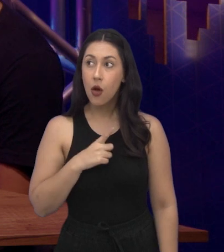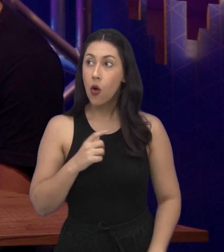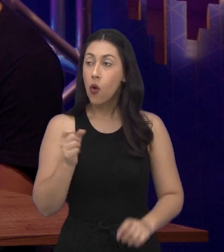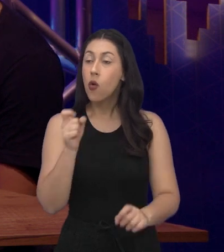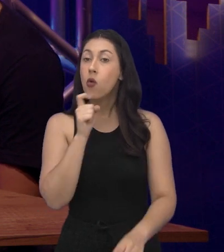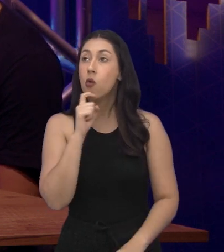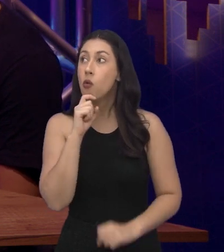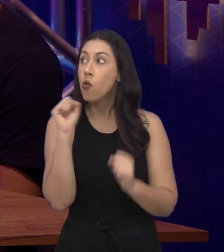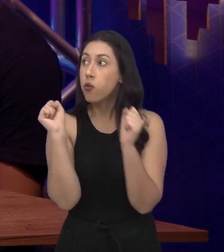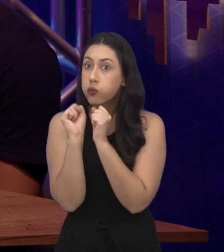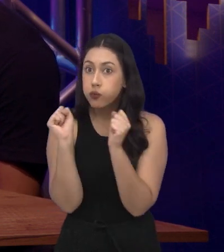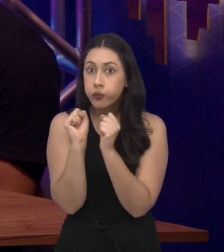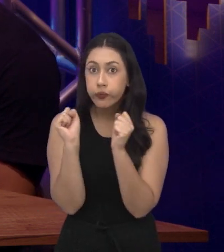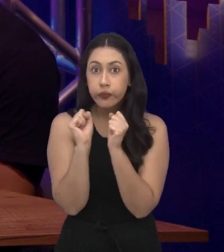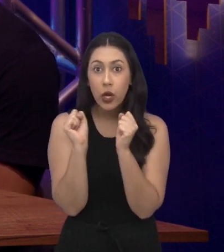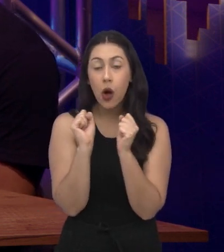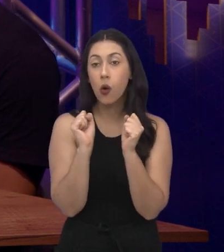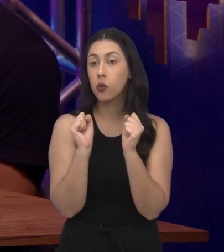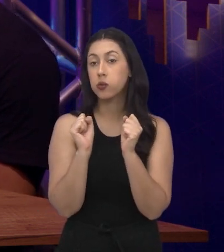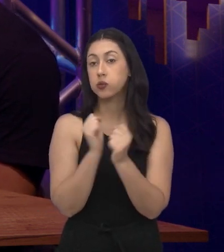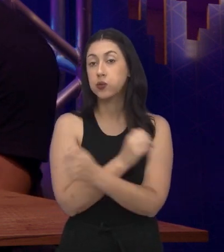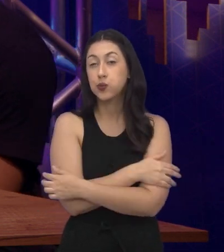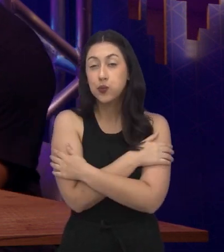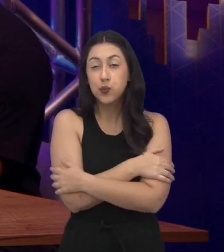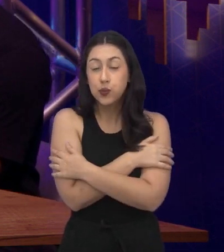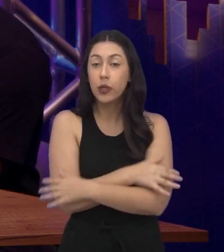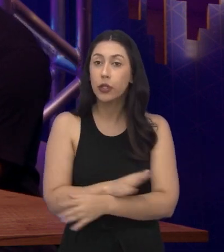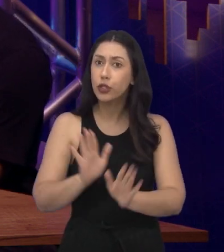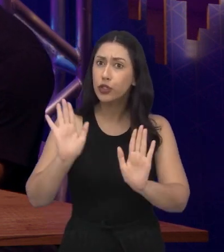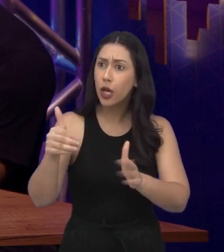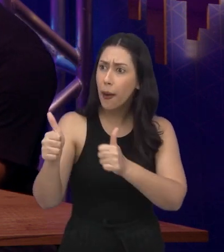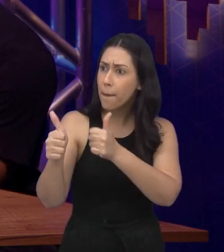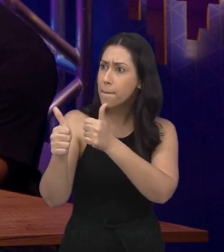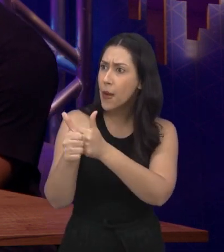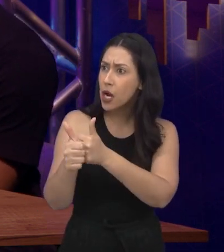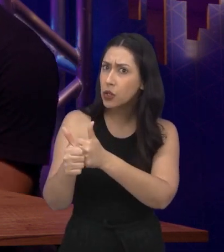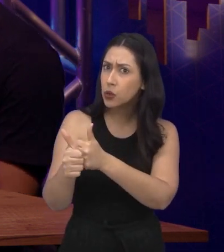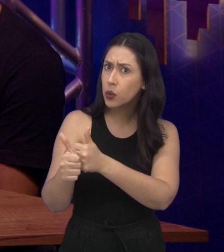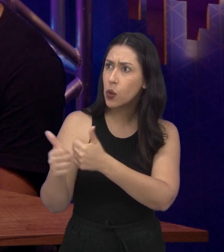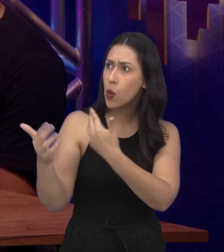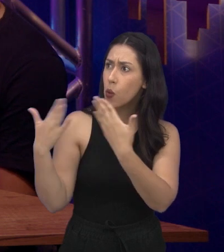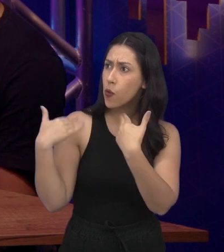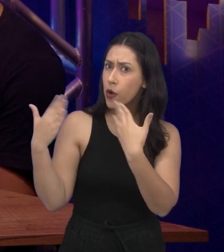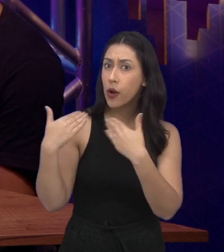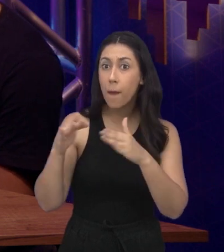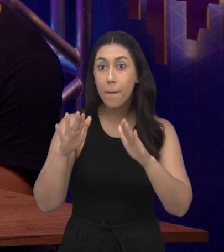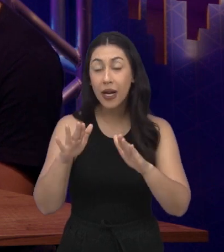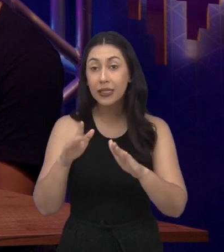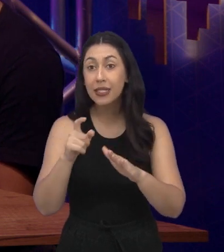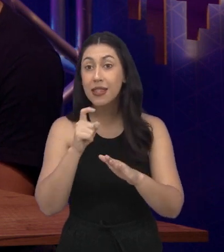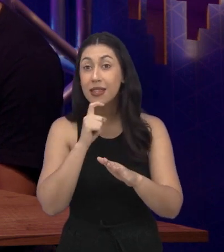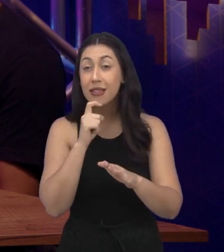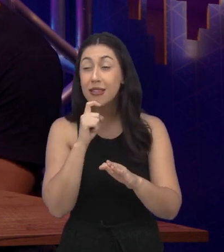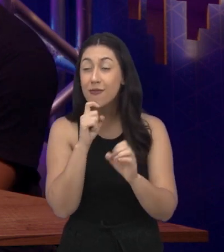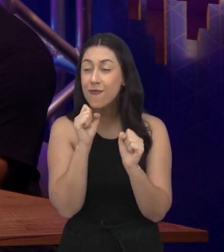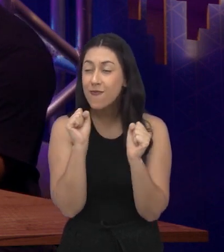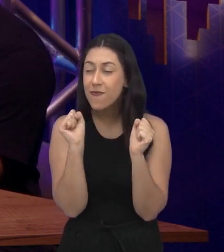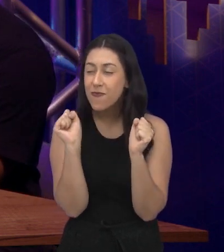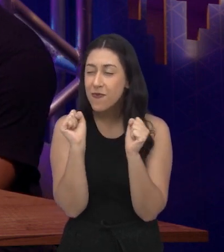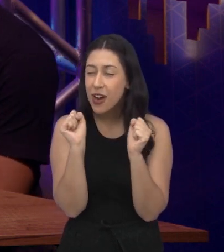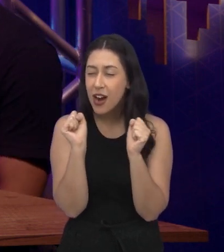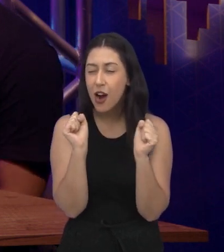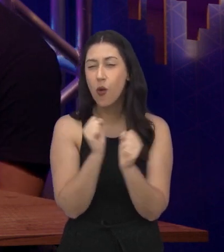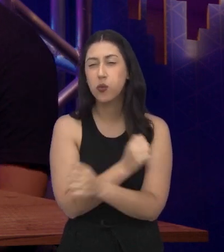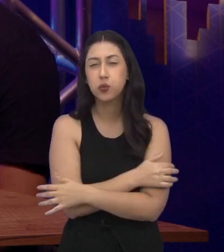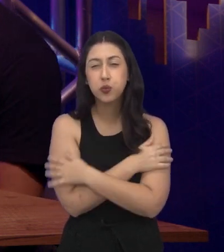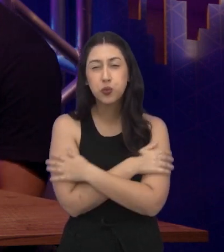ultra frio, né? No meio de novembro. A gente estava chegando no verão e a gente teve uma semana de frio aqui no